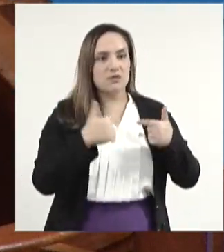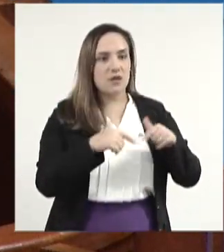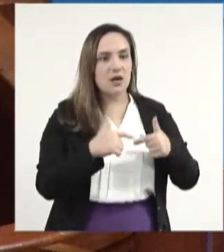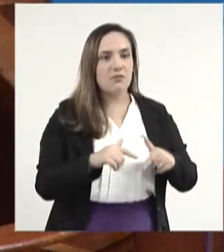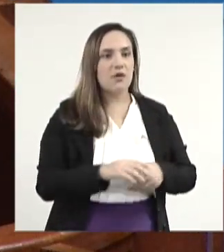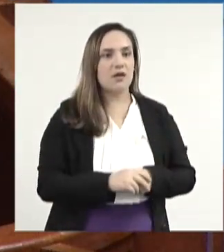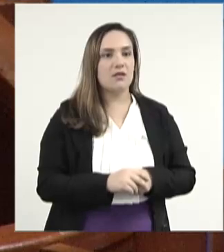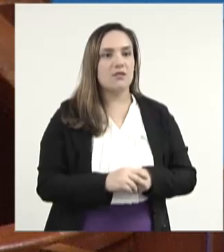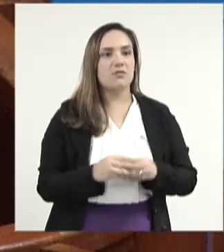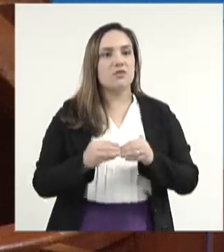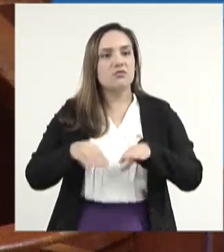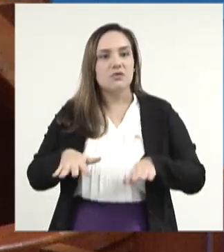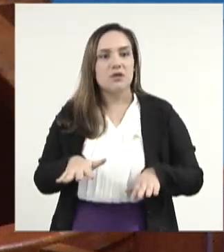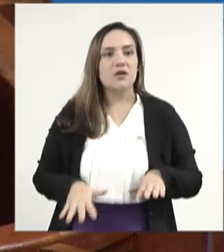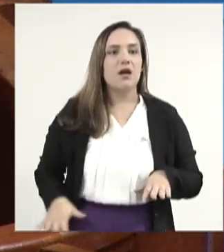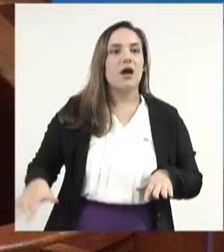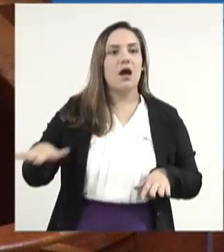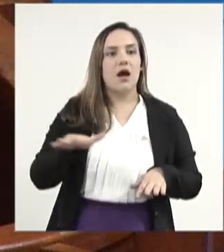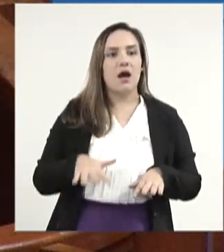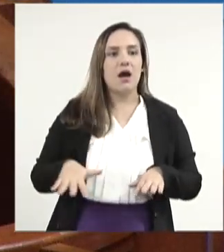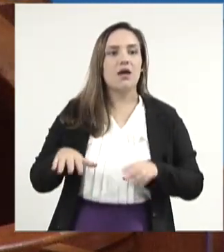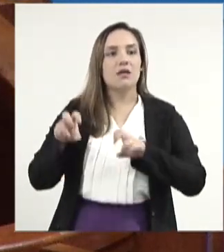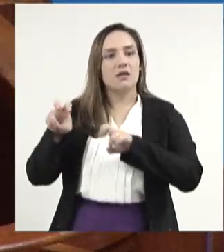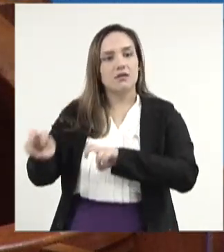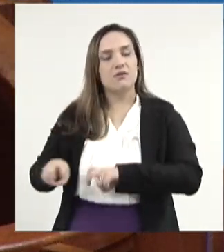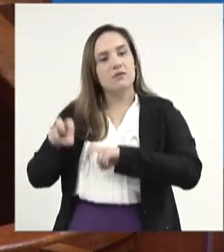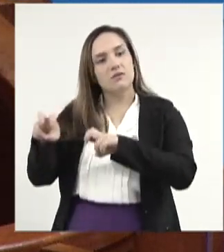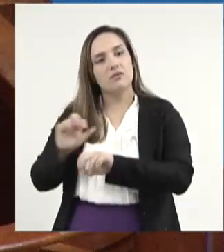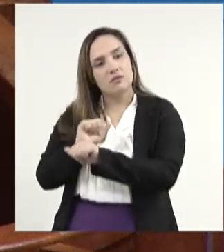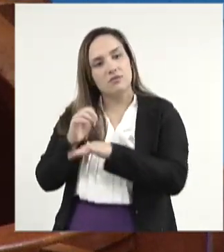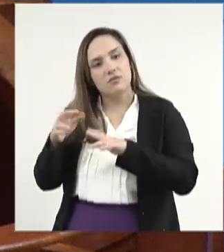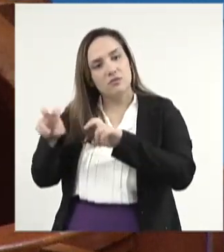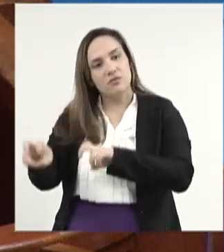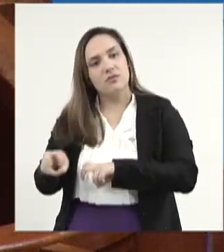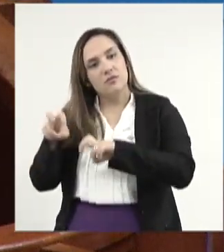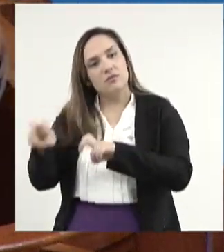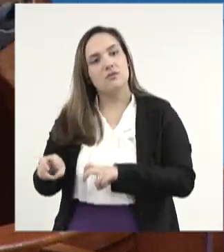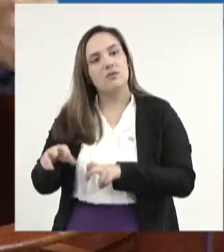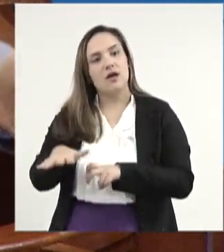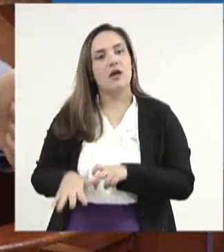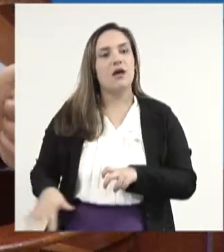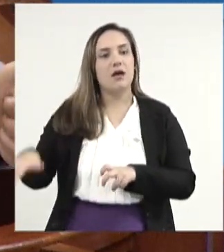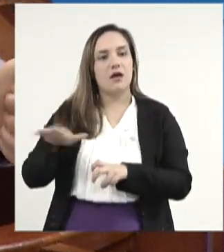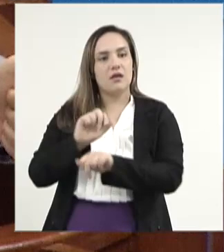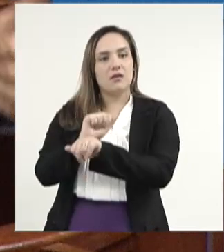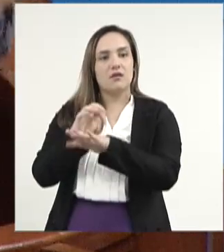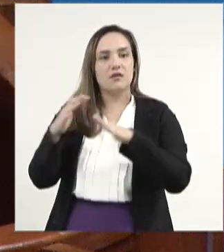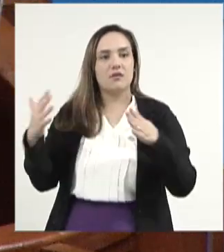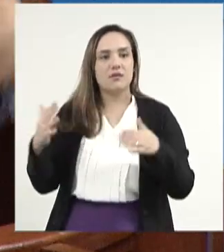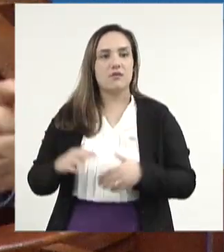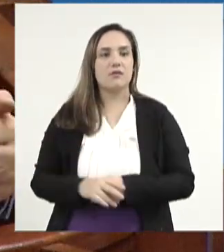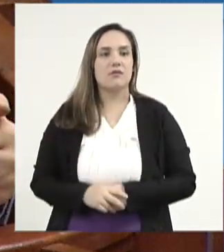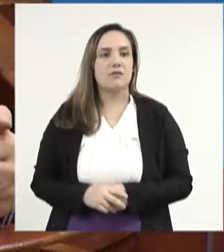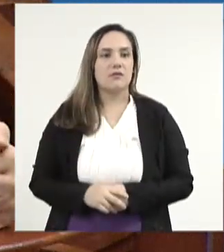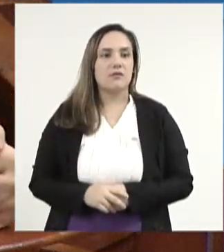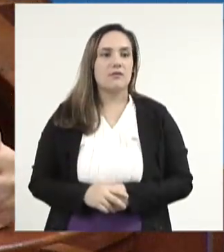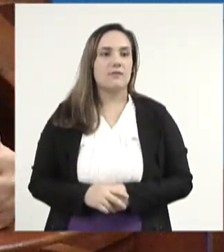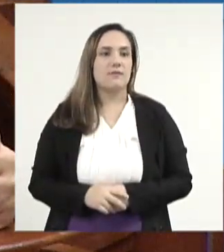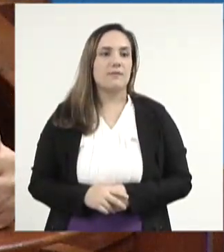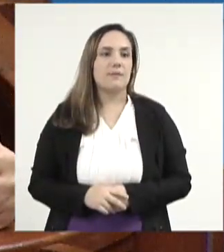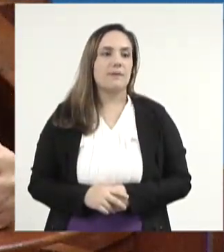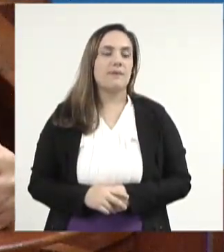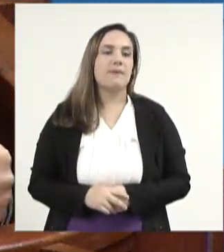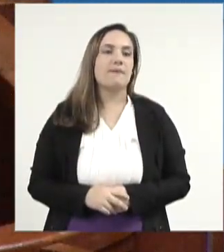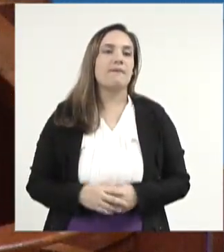cadeia produtiva e toda a cadeia envolvida com o setor agropecuário, desde o vendedor, desde a revenda,